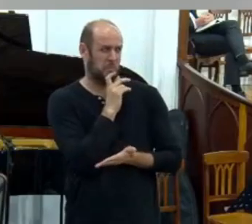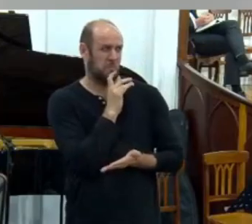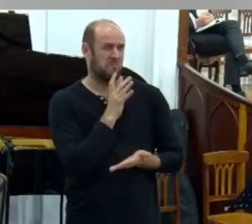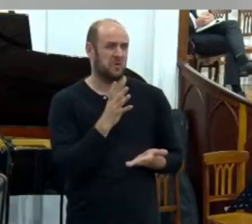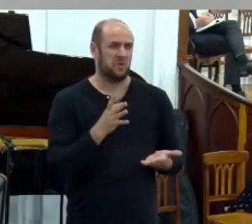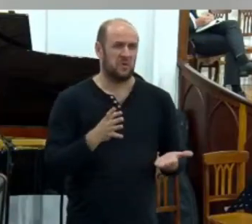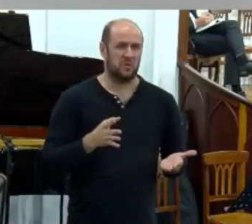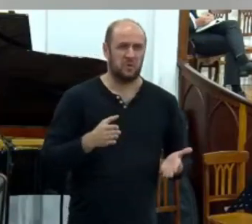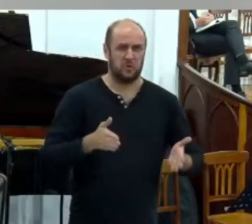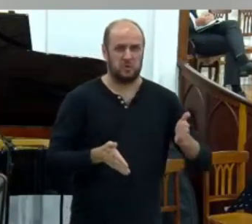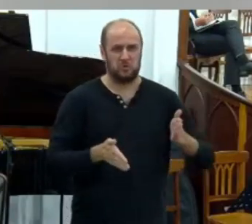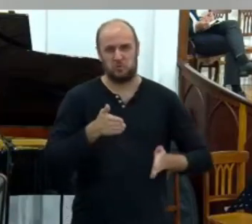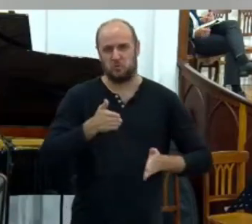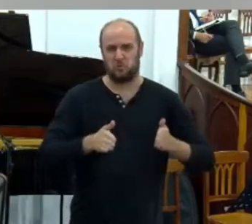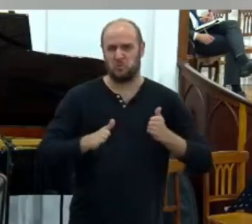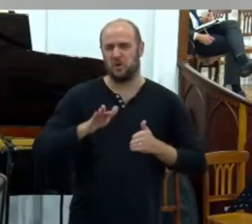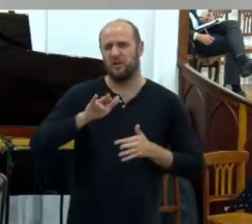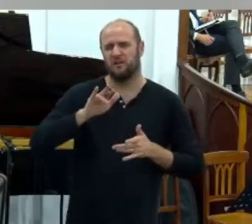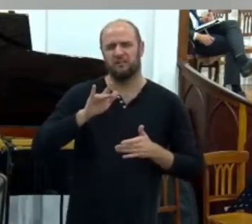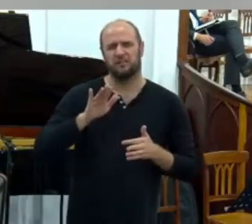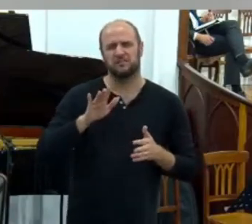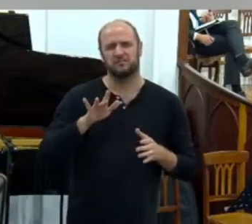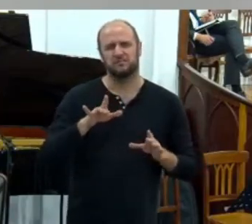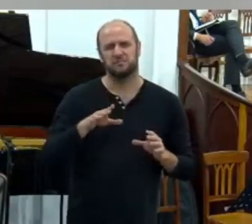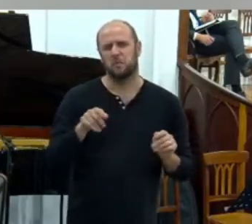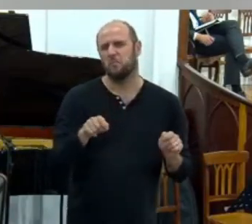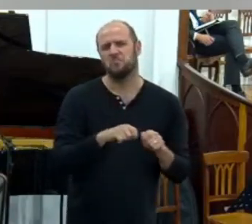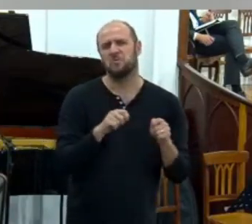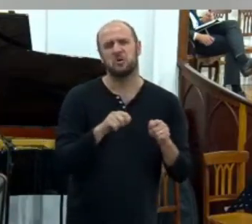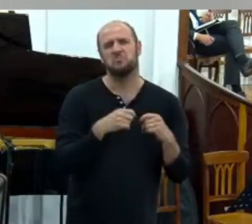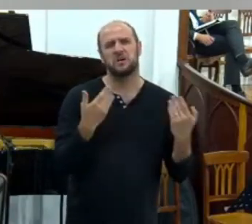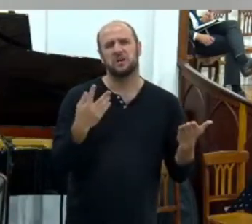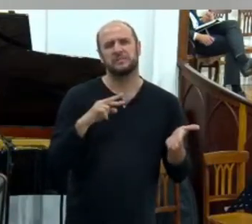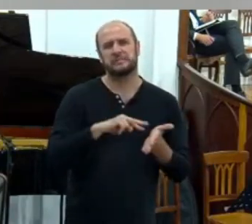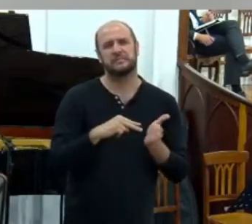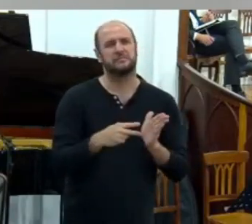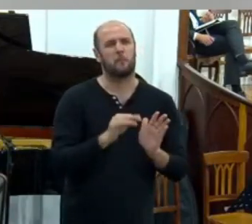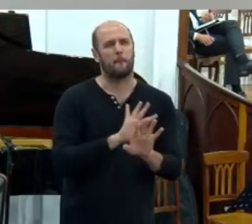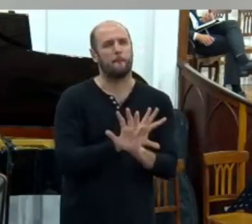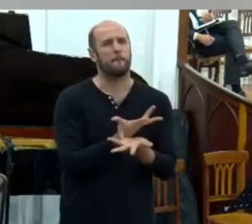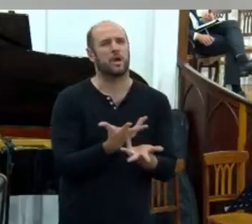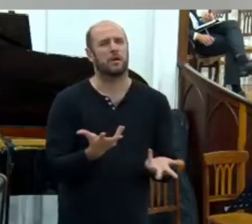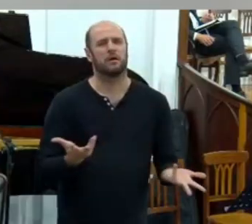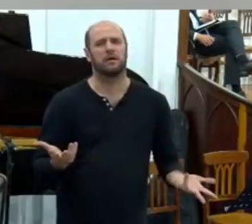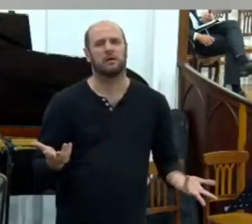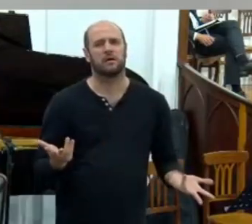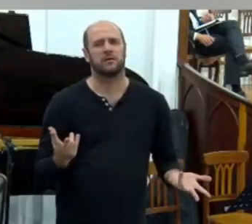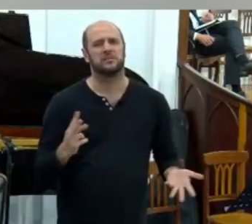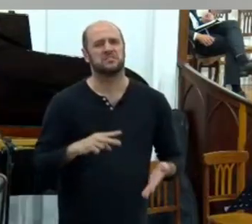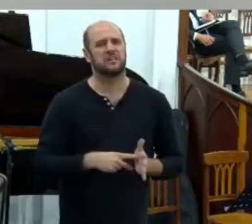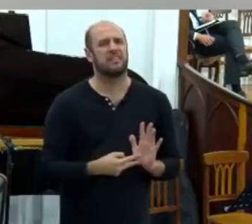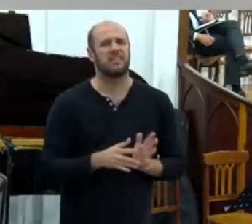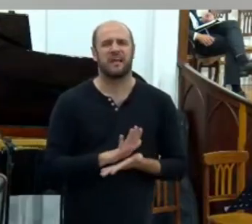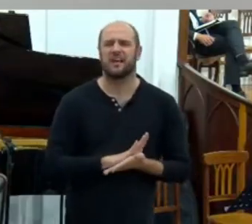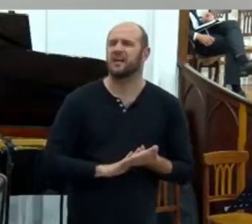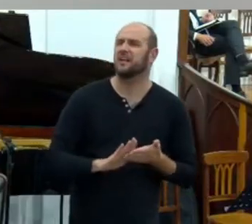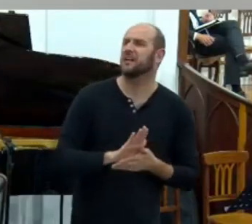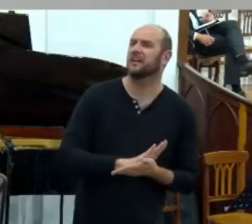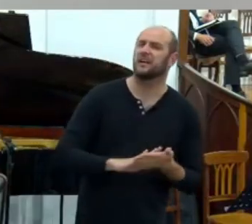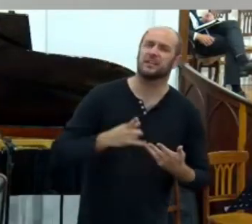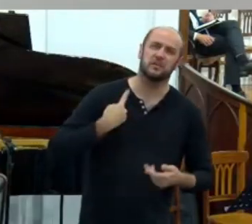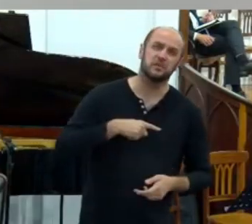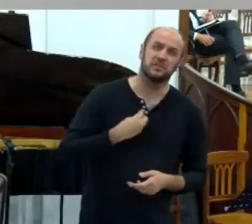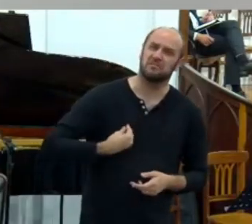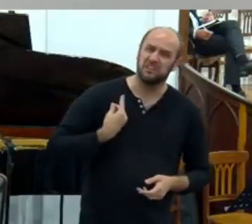automático, corriqueiro, sem mais nenhum significado ou sentido para